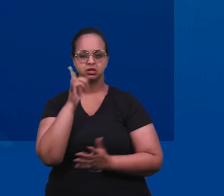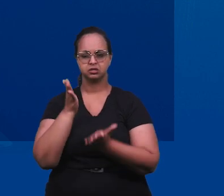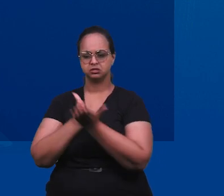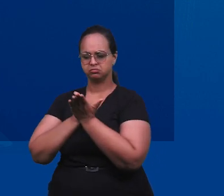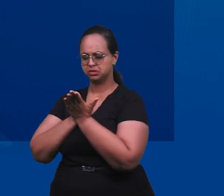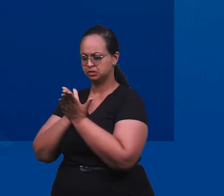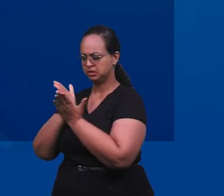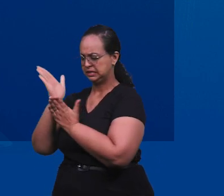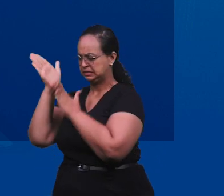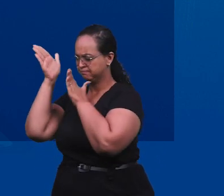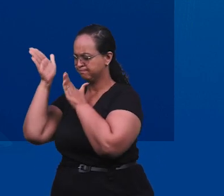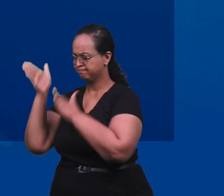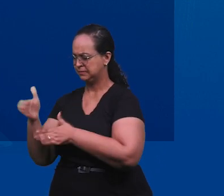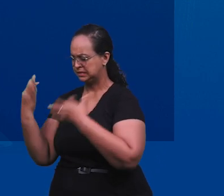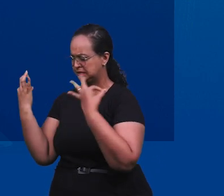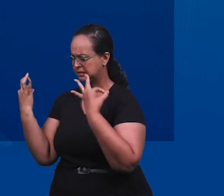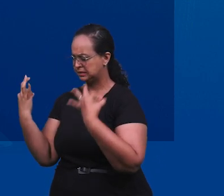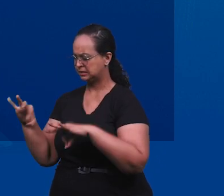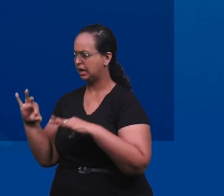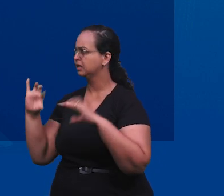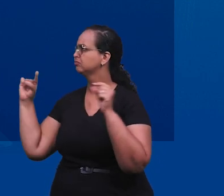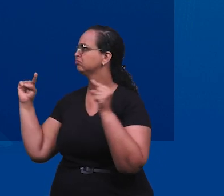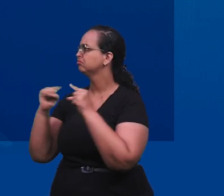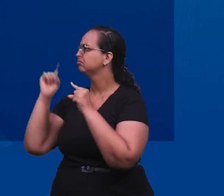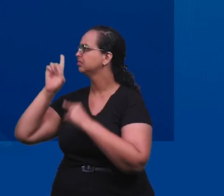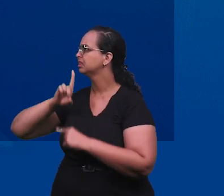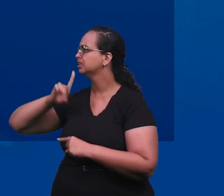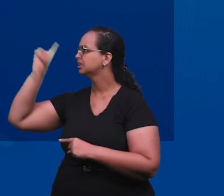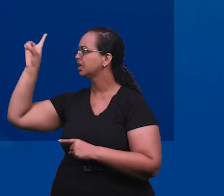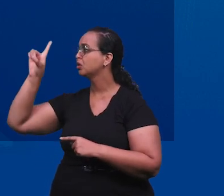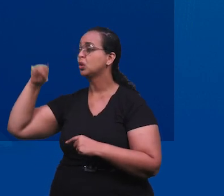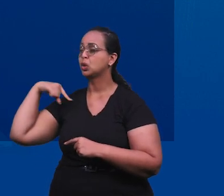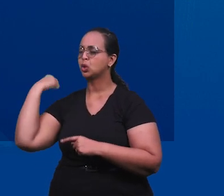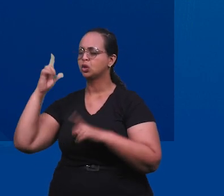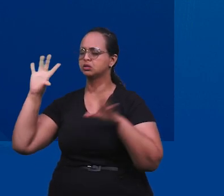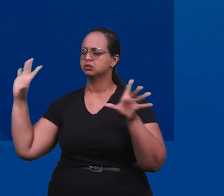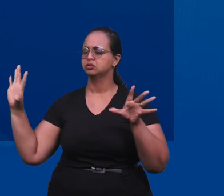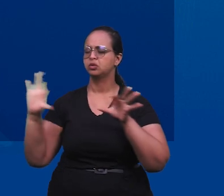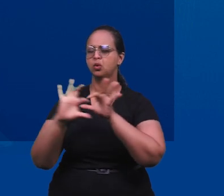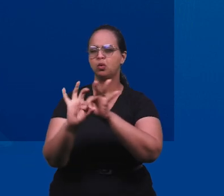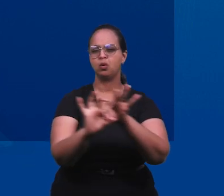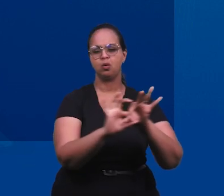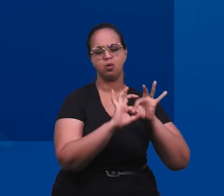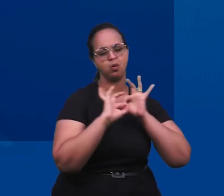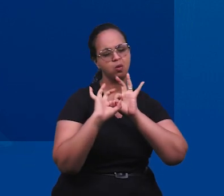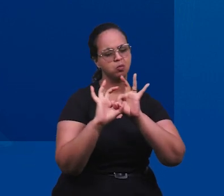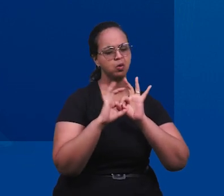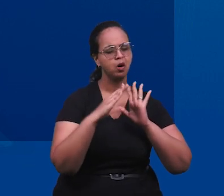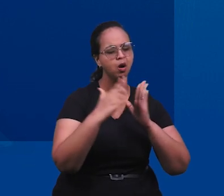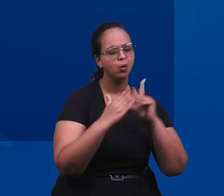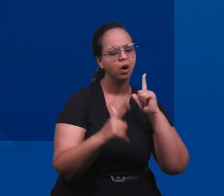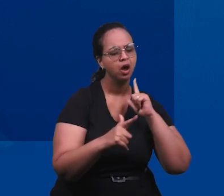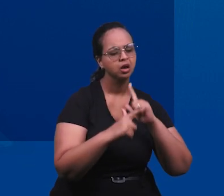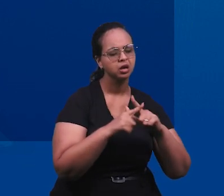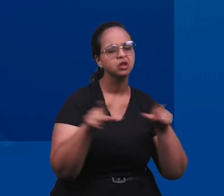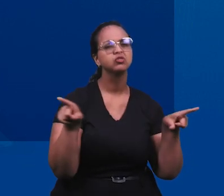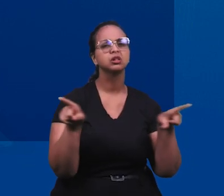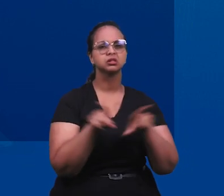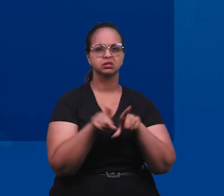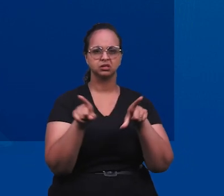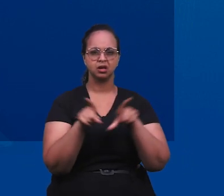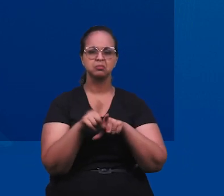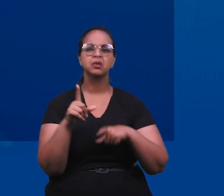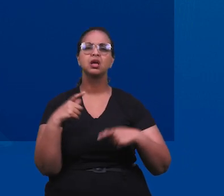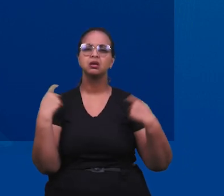luz, como ele na luz está, temos comunhão uns com os outros, e o sangue